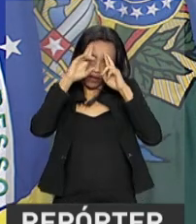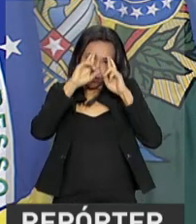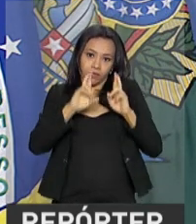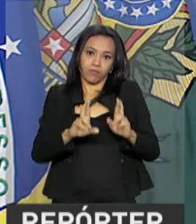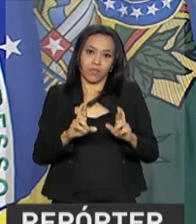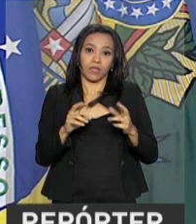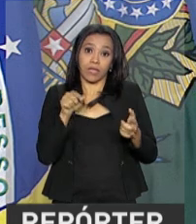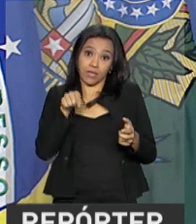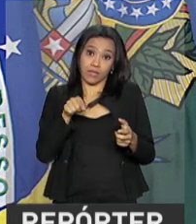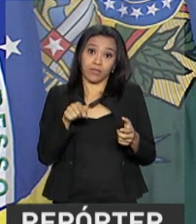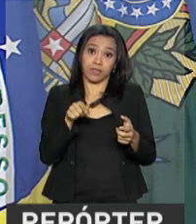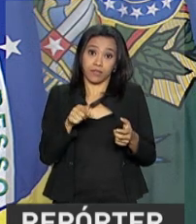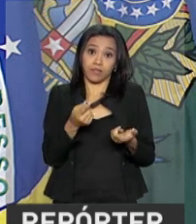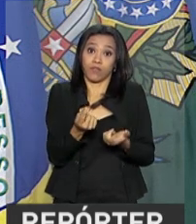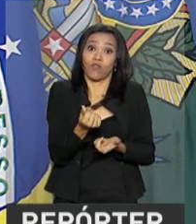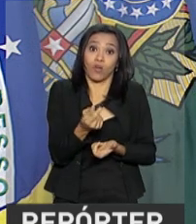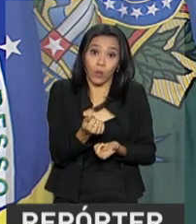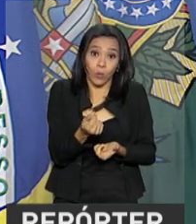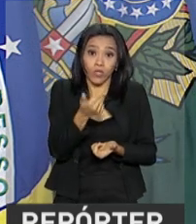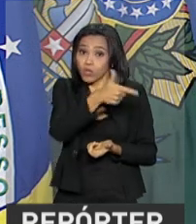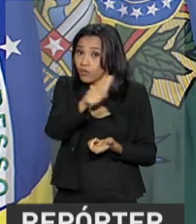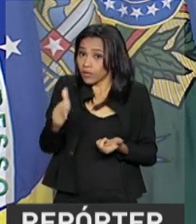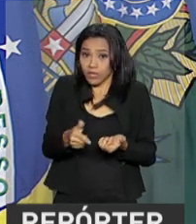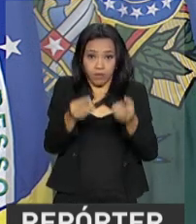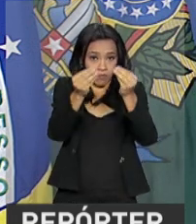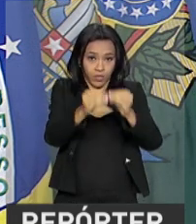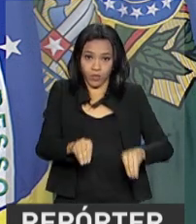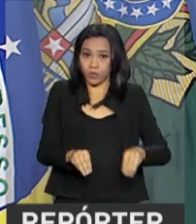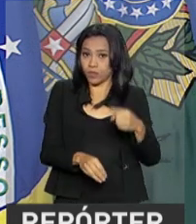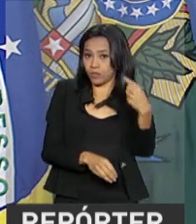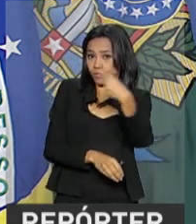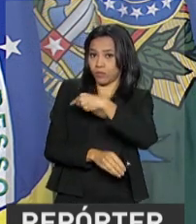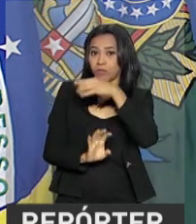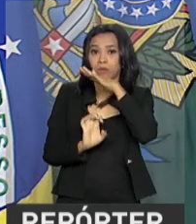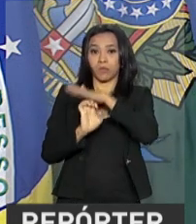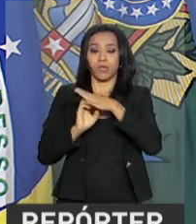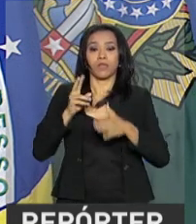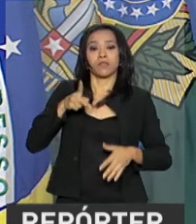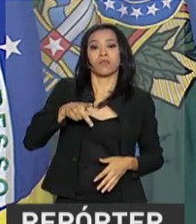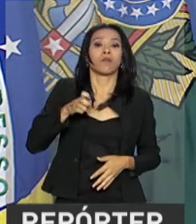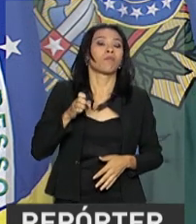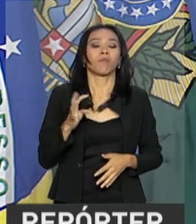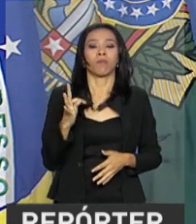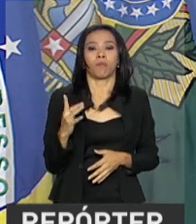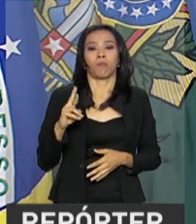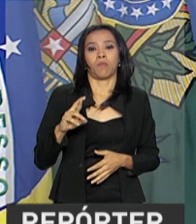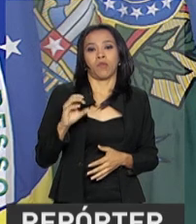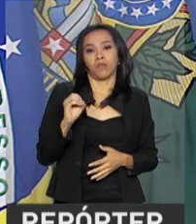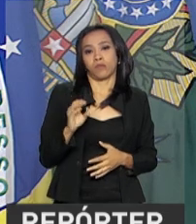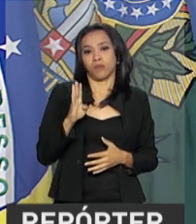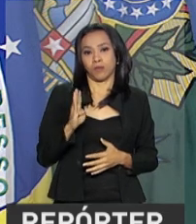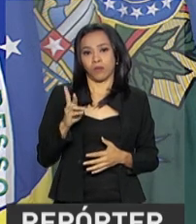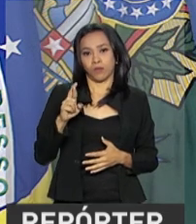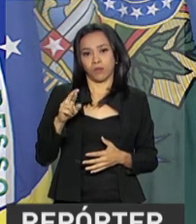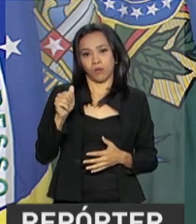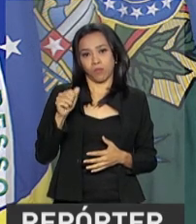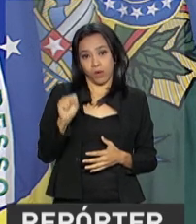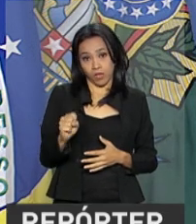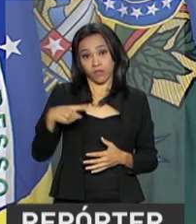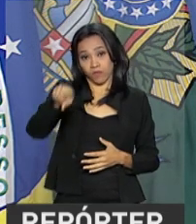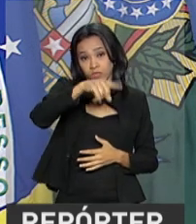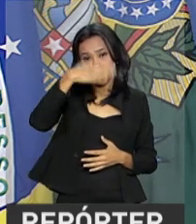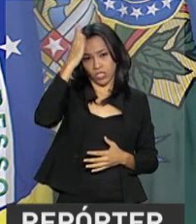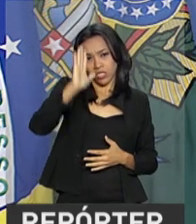custo sem nenhum prejuízo para a petrobras senhores sabem que a petrobras recuperou se nestes últimos